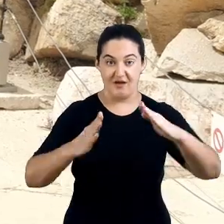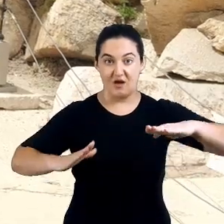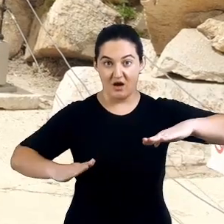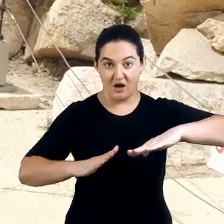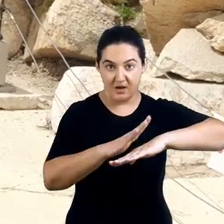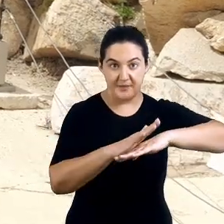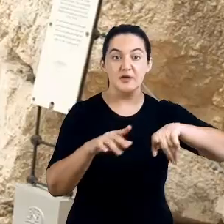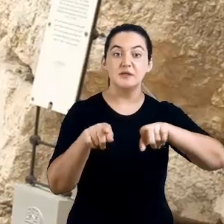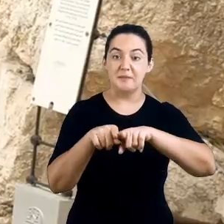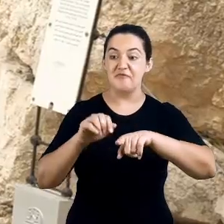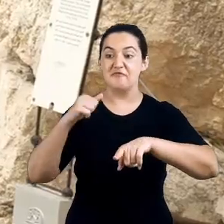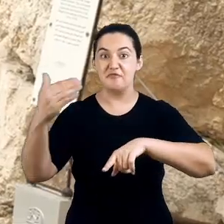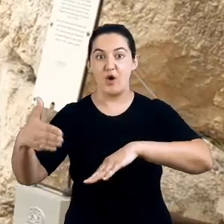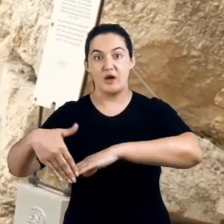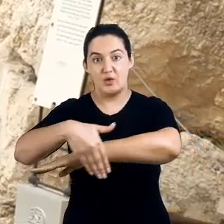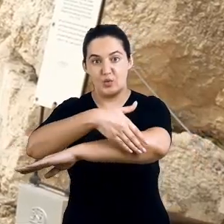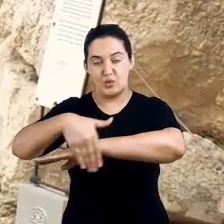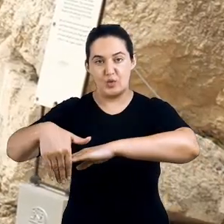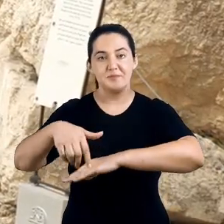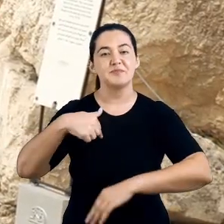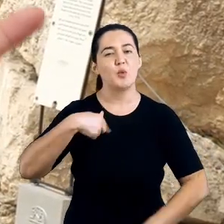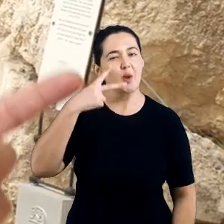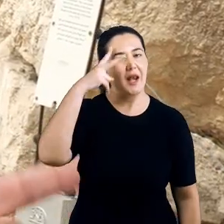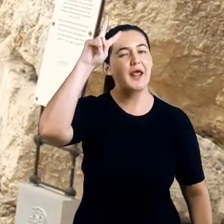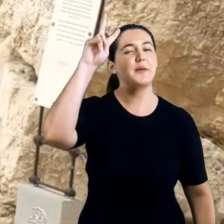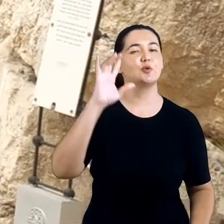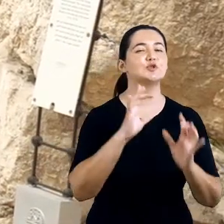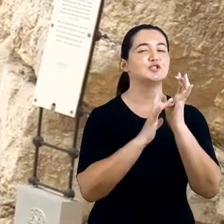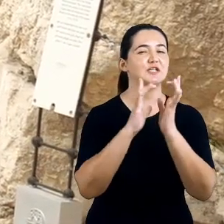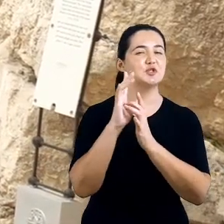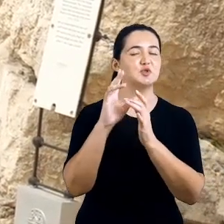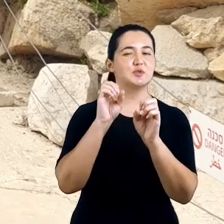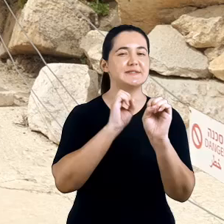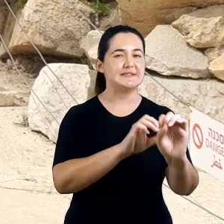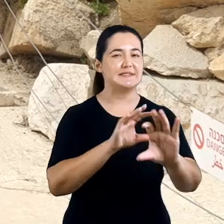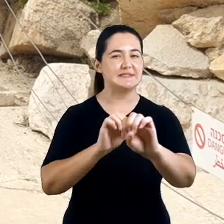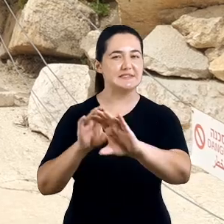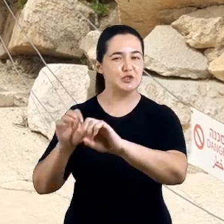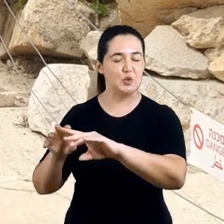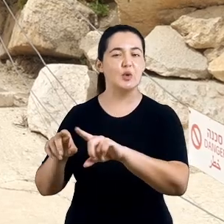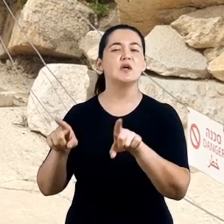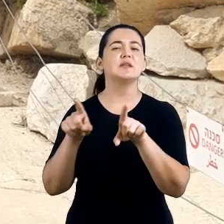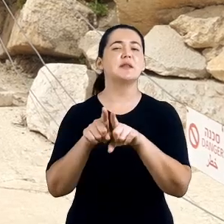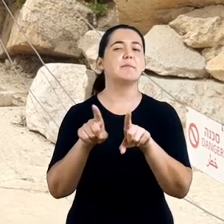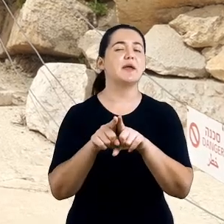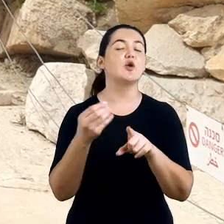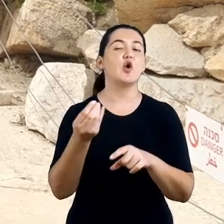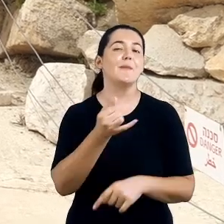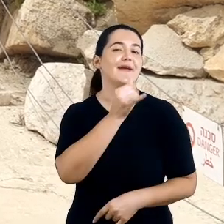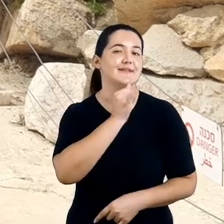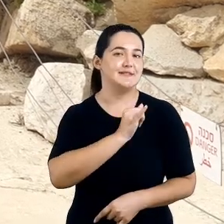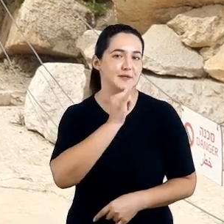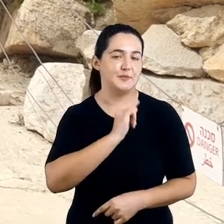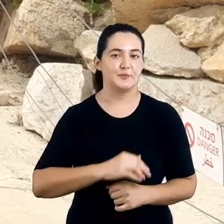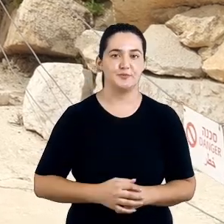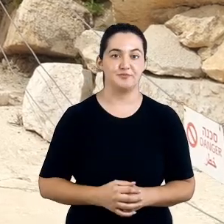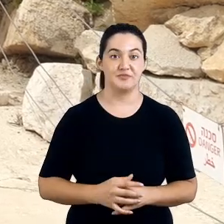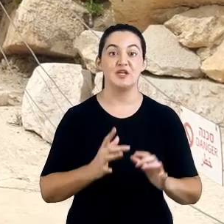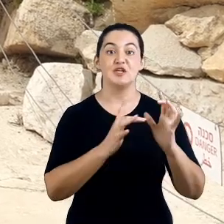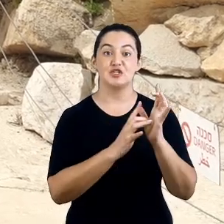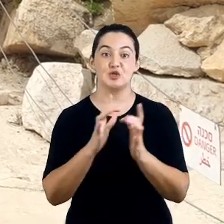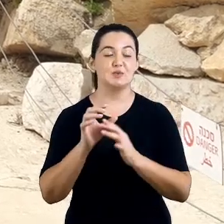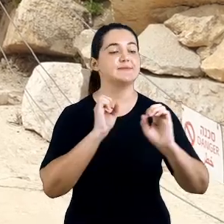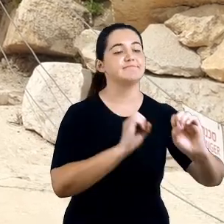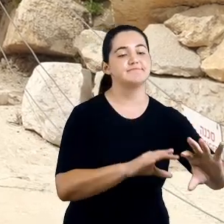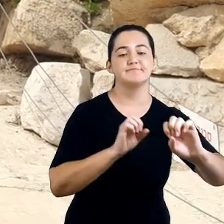dentro, quanto aqui fora. Isso me faz lembrar de um dos ensinos de Jesus e também a praticidade do seu exemplo. Jesus,